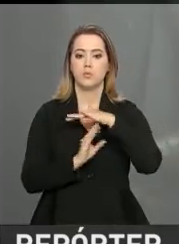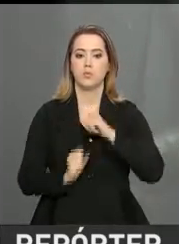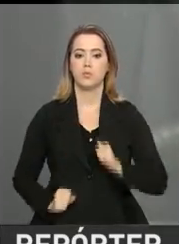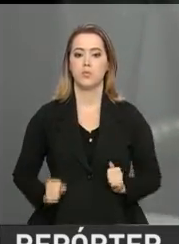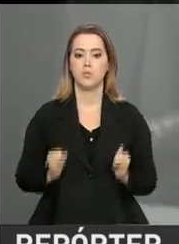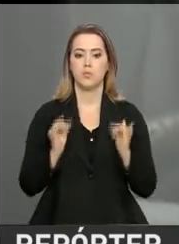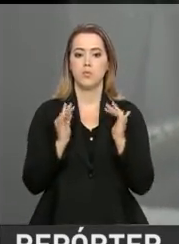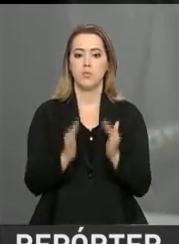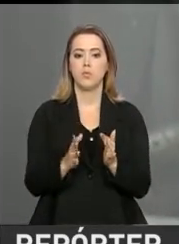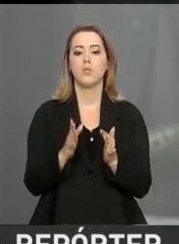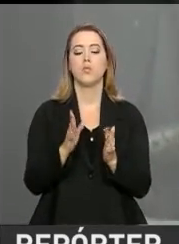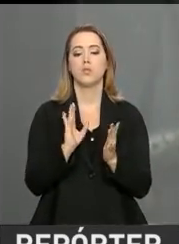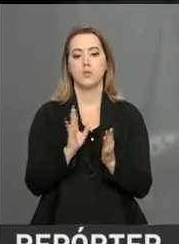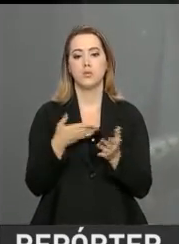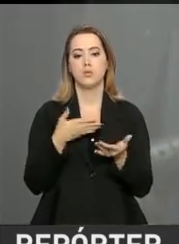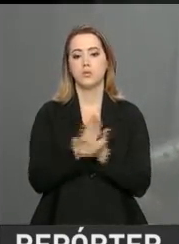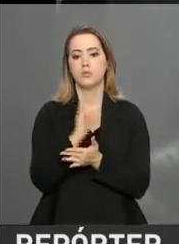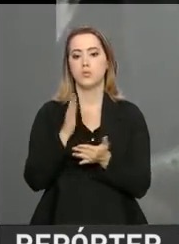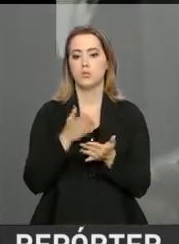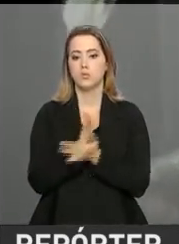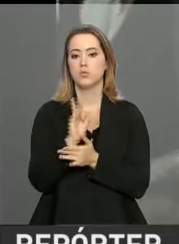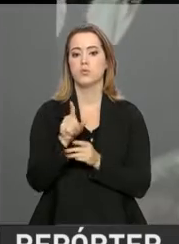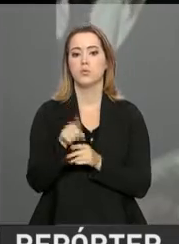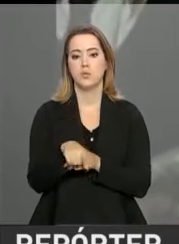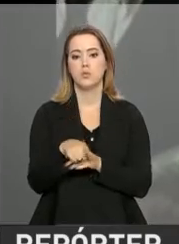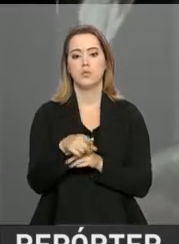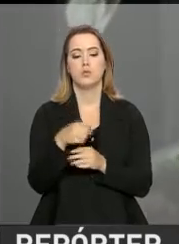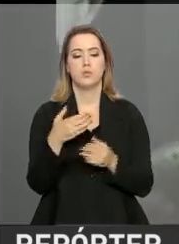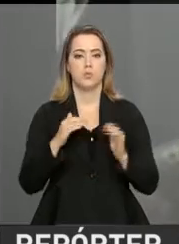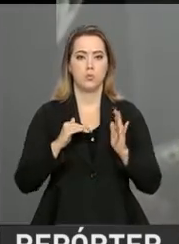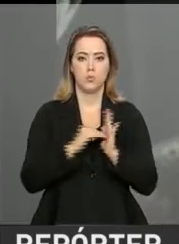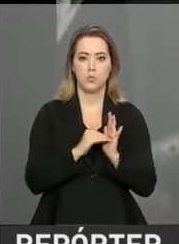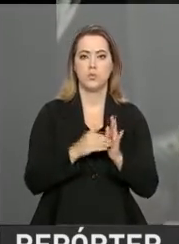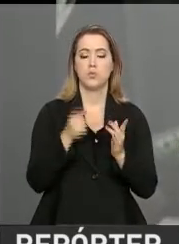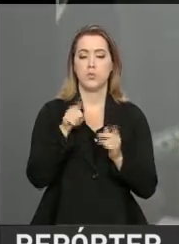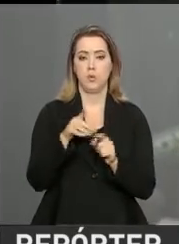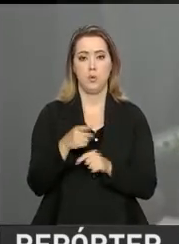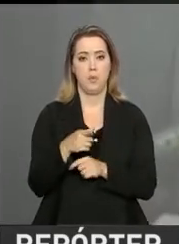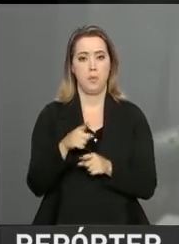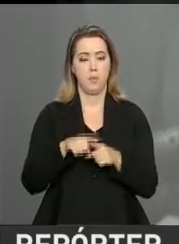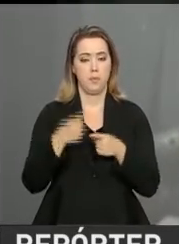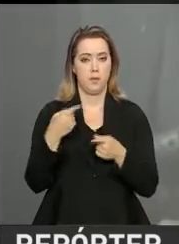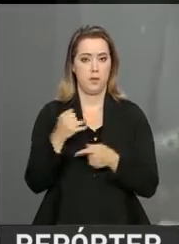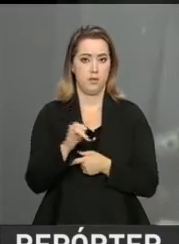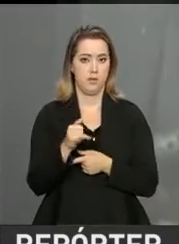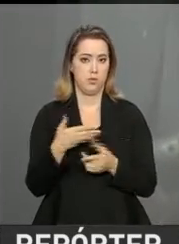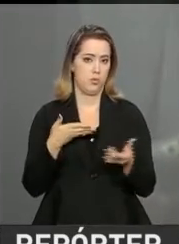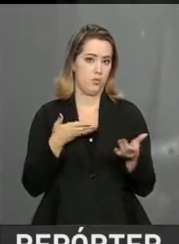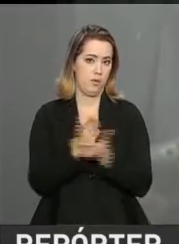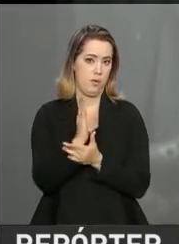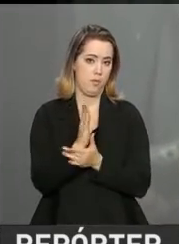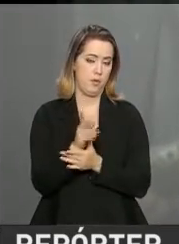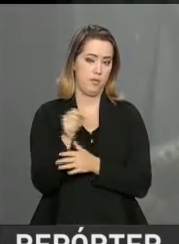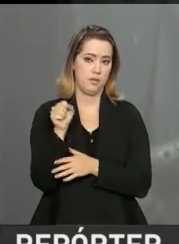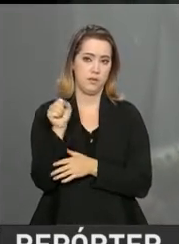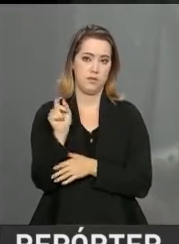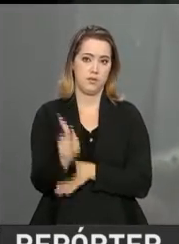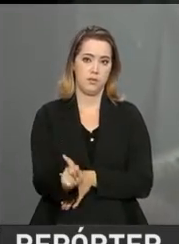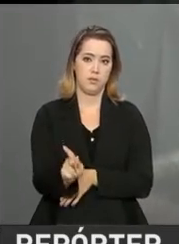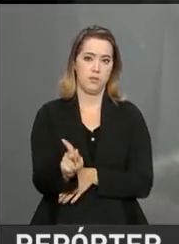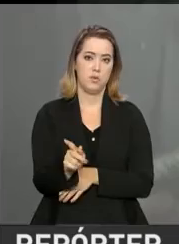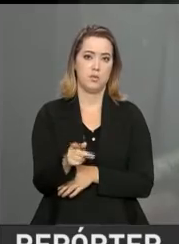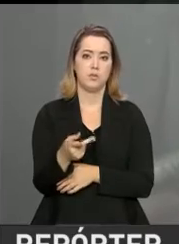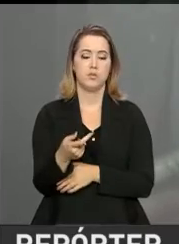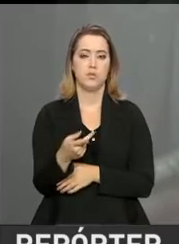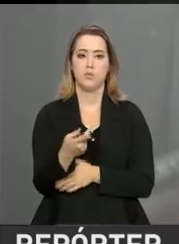responsabilidade fiscal aprovada. Aprovada na Câmara, possivelmente vai ser aprovada no Senado. Mas se não aprovada a Previdência, não vai